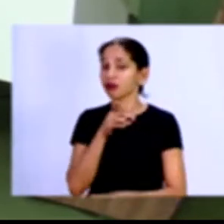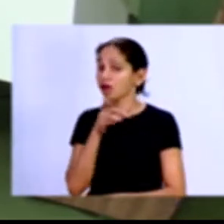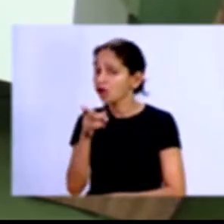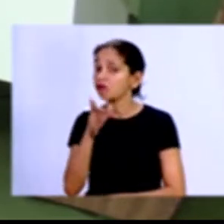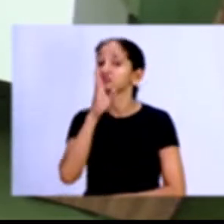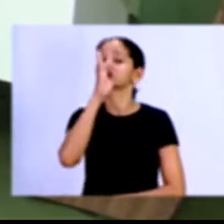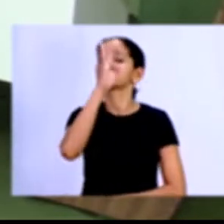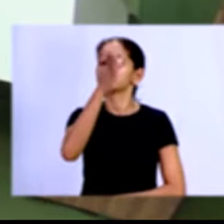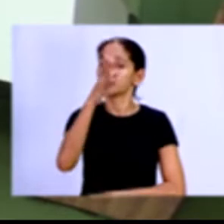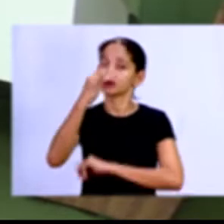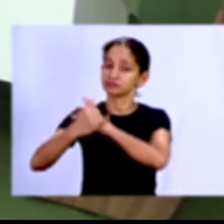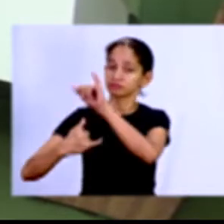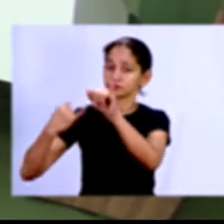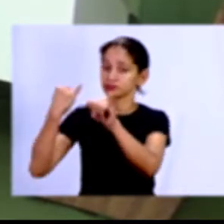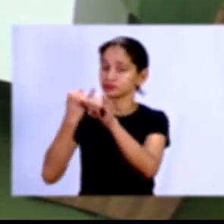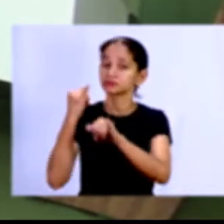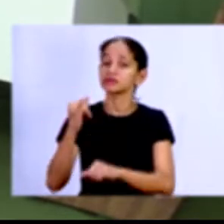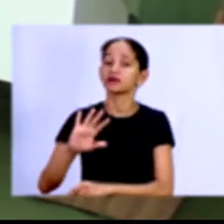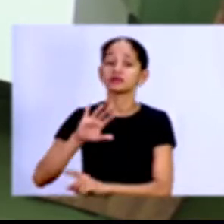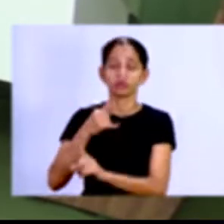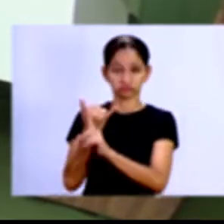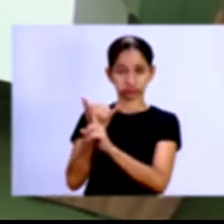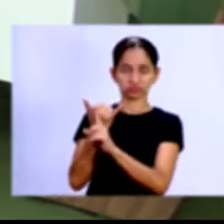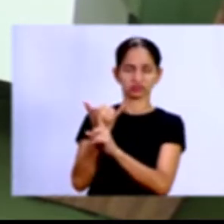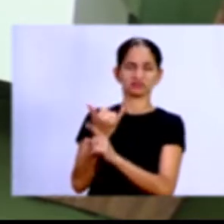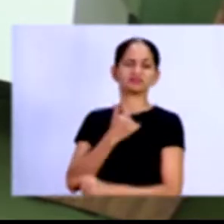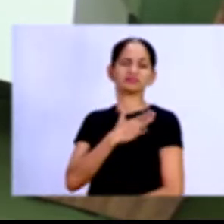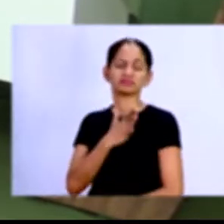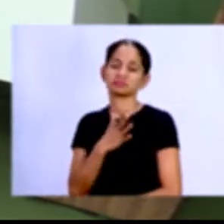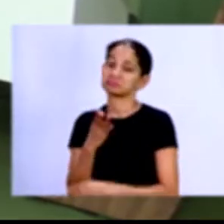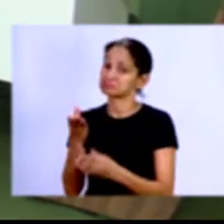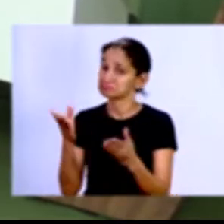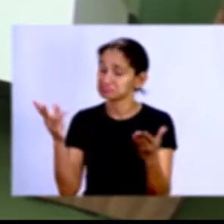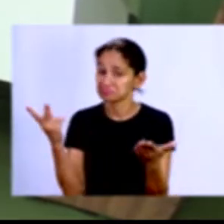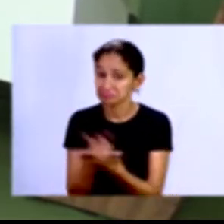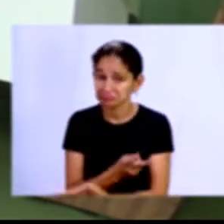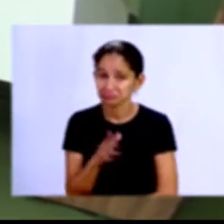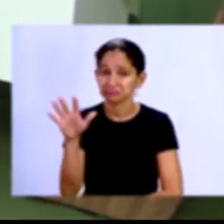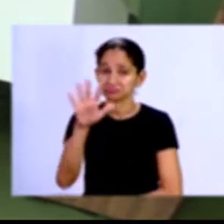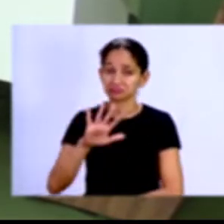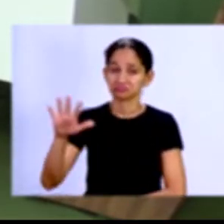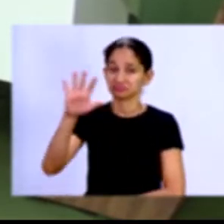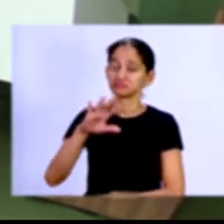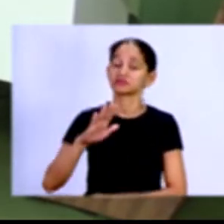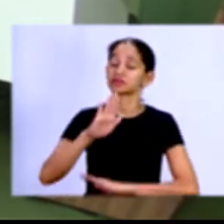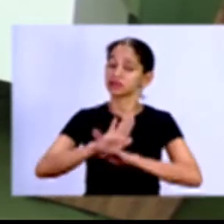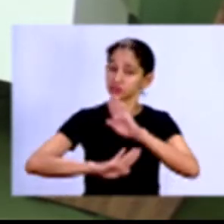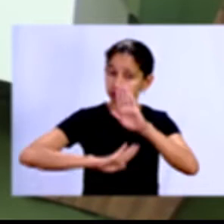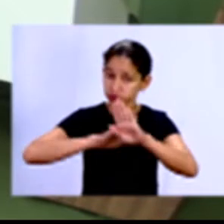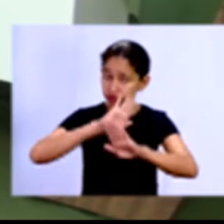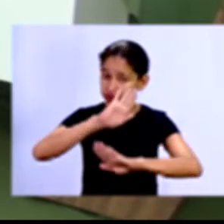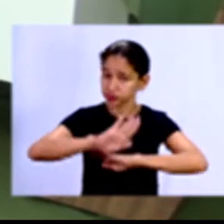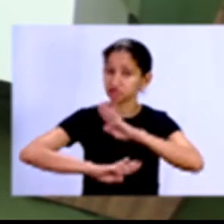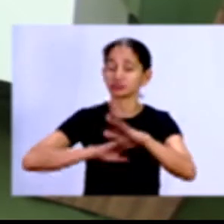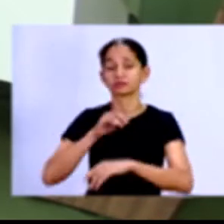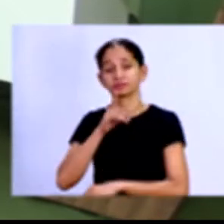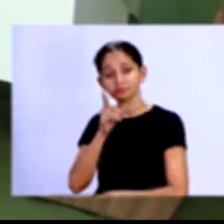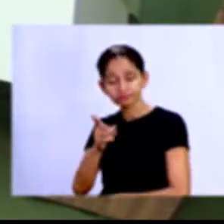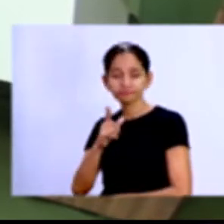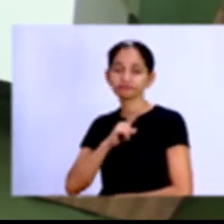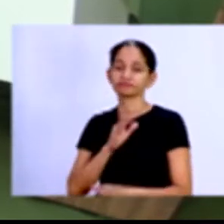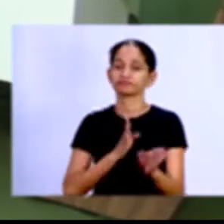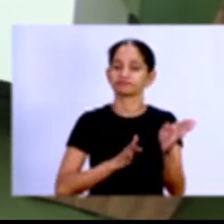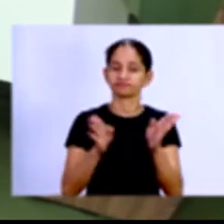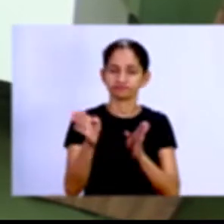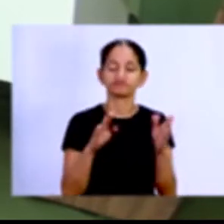um crime virtual, por conta dessa falta, né, do trato adequado no